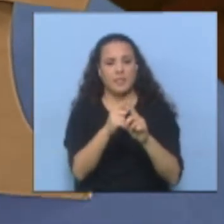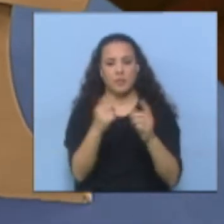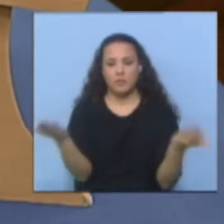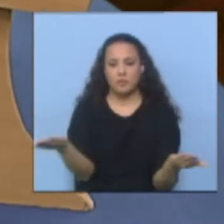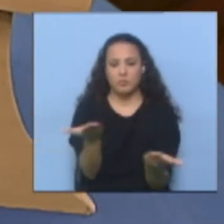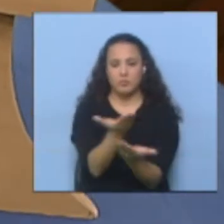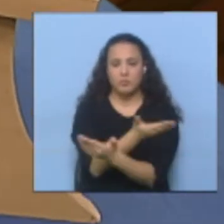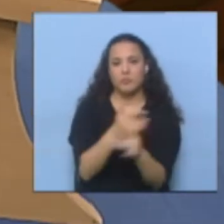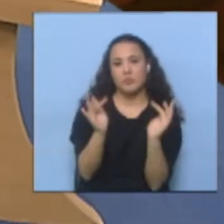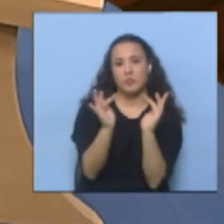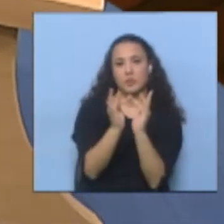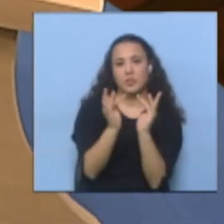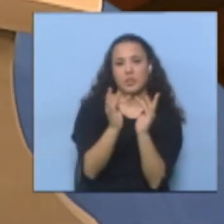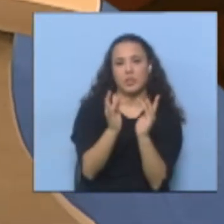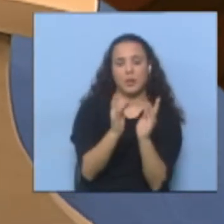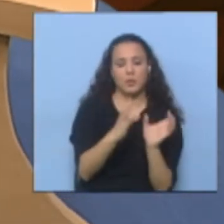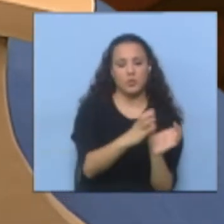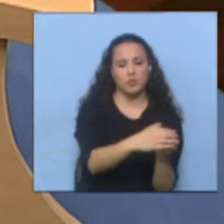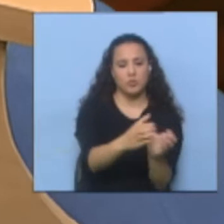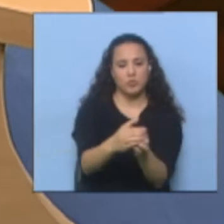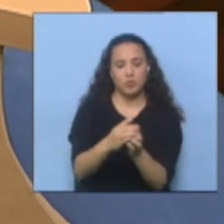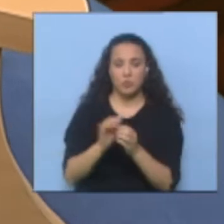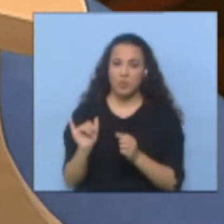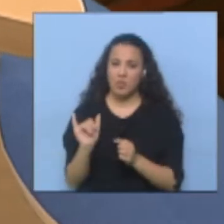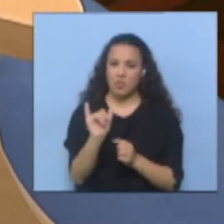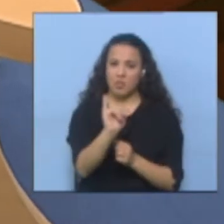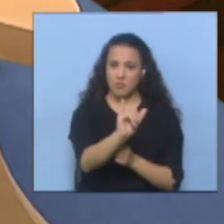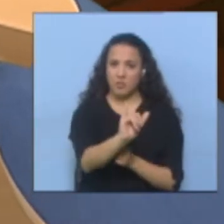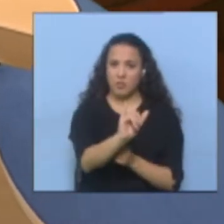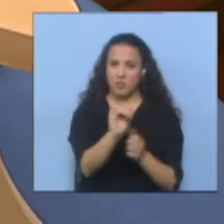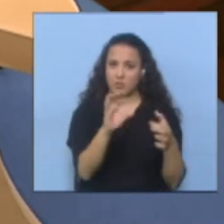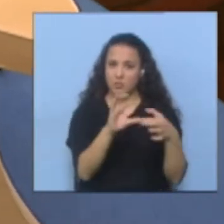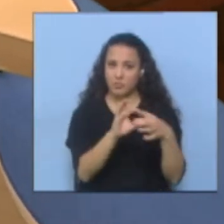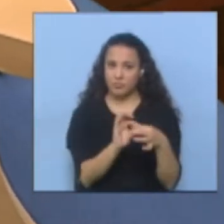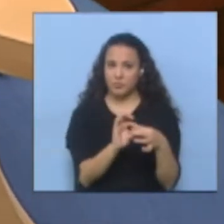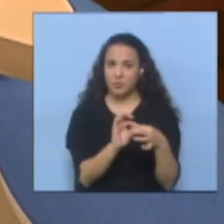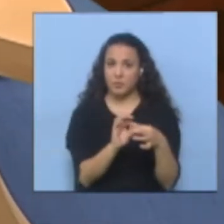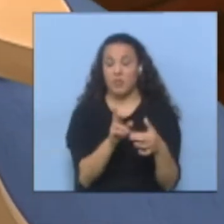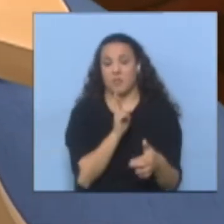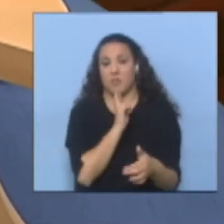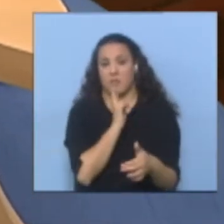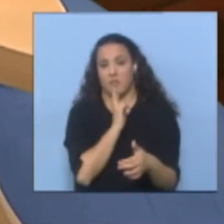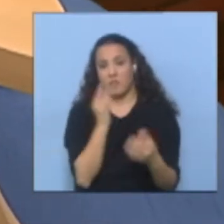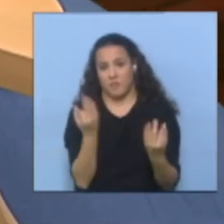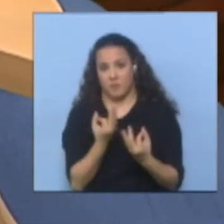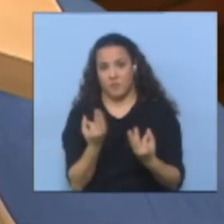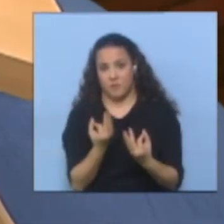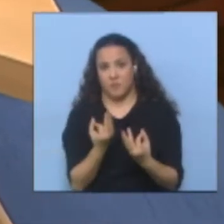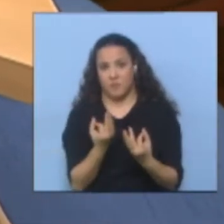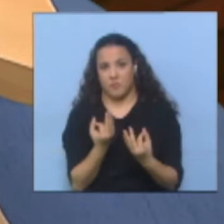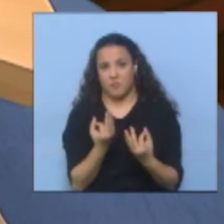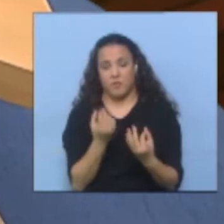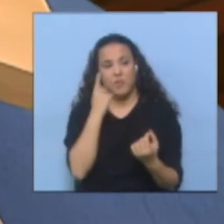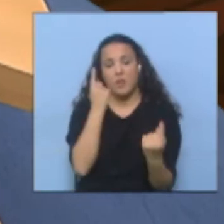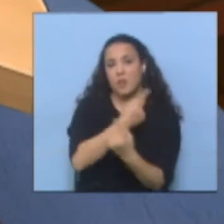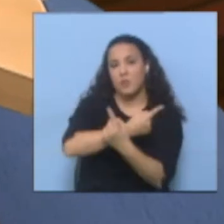os pacotes de viagens, os pacotes entre aspas de viagens a Fátima e pô-los